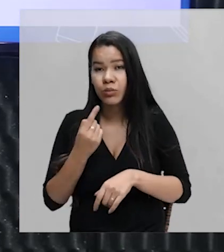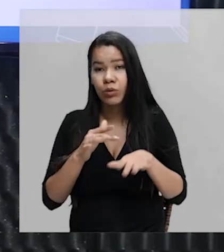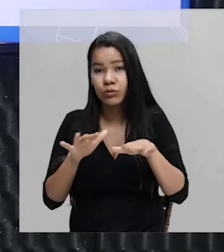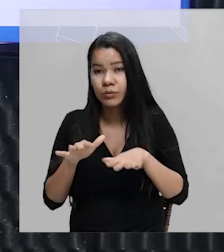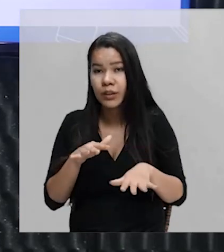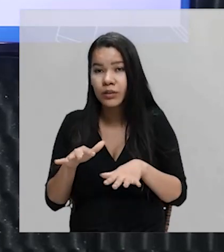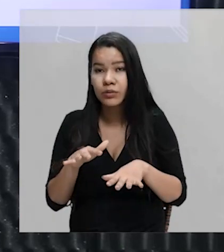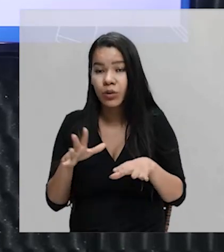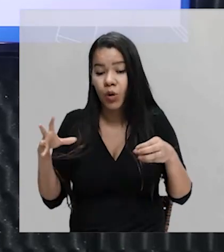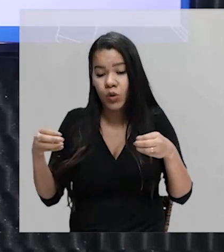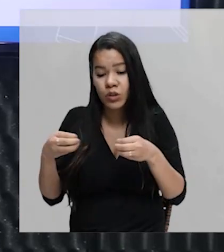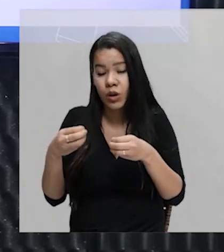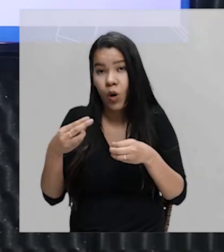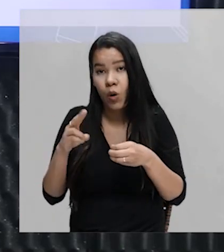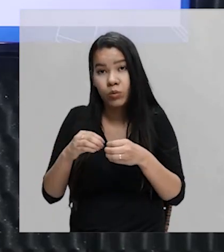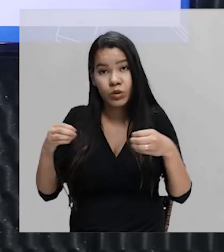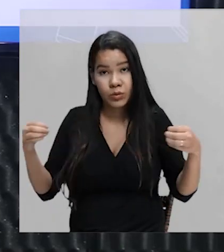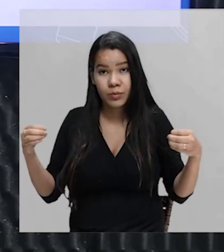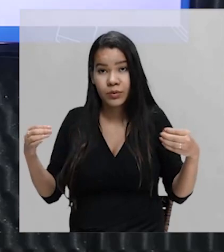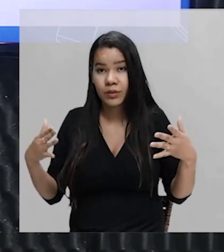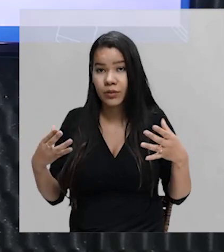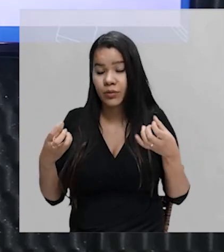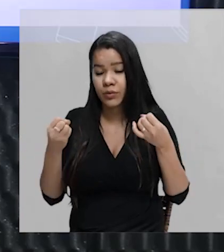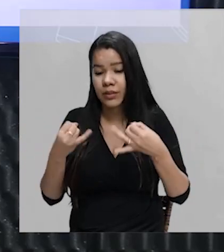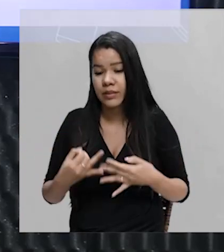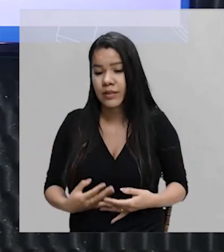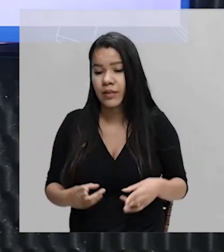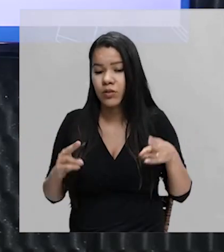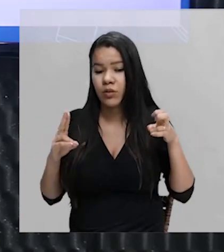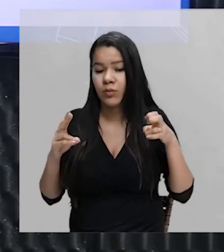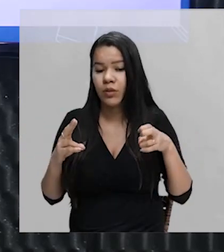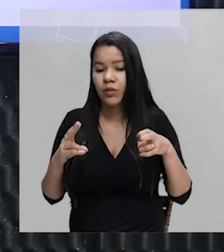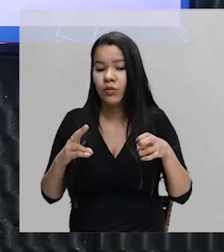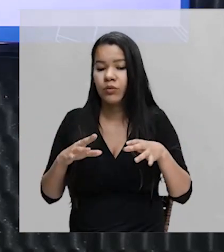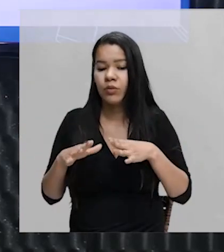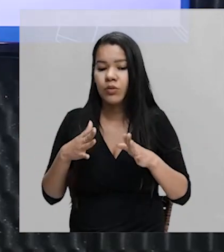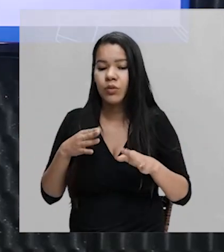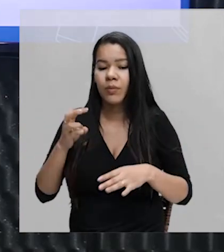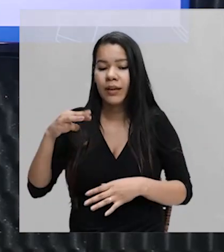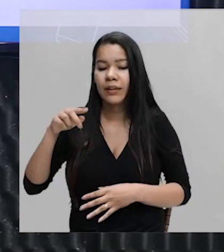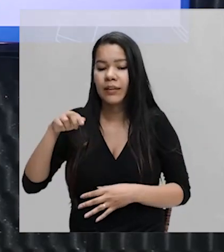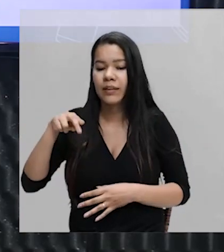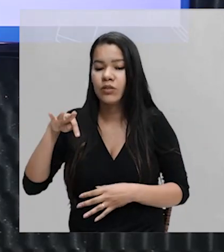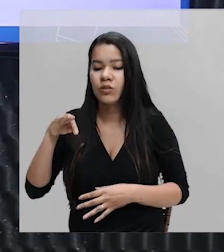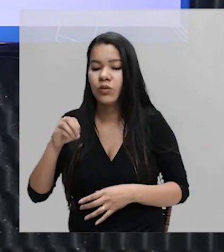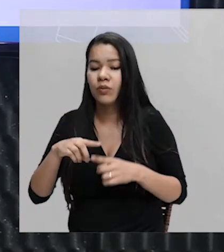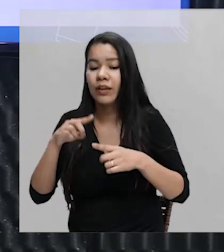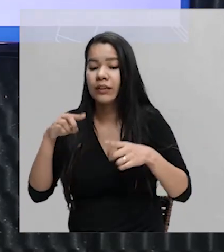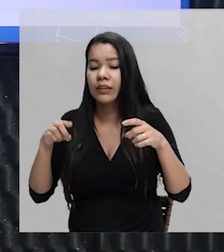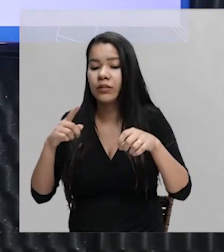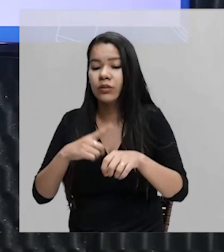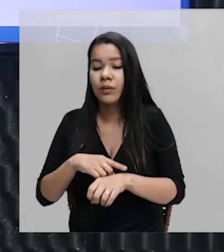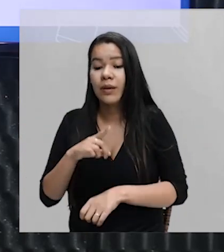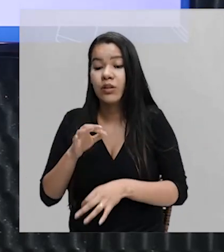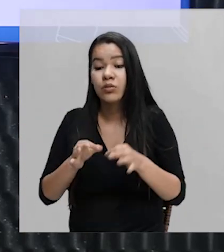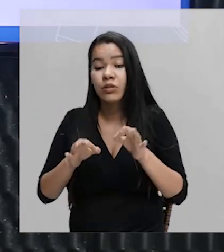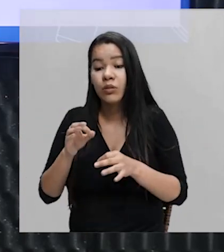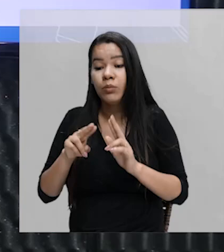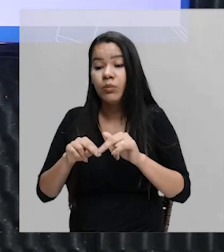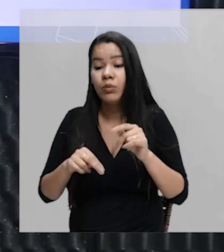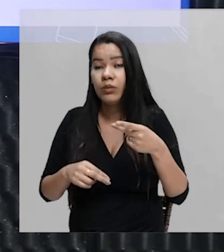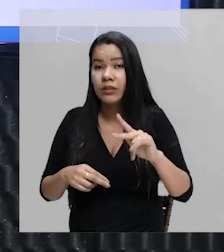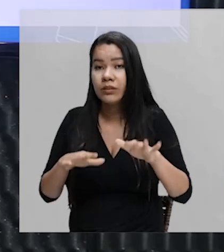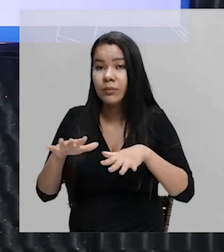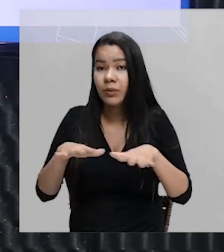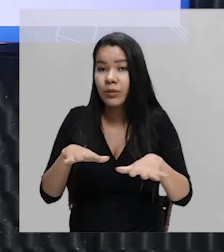movimento, né? Ou seja, quando ele fala de fluxo magnético variando no tempo, é justamente por conta desse movimento. Então, o